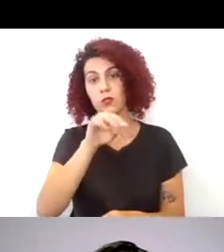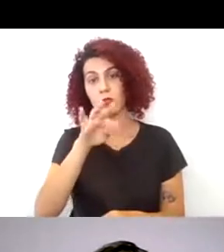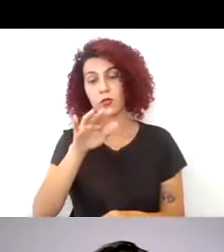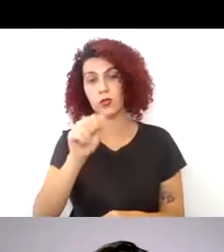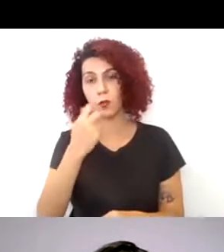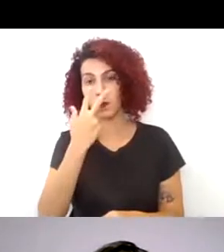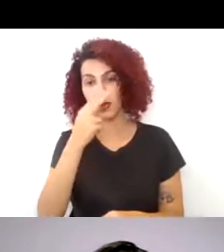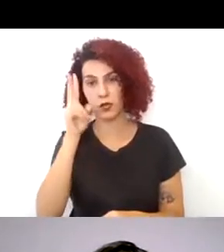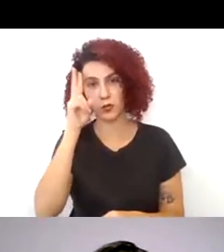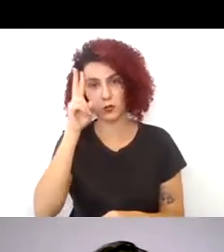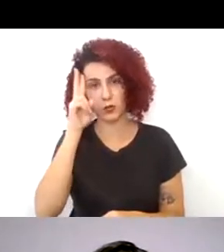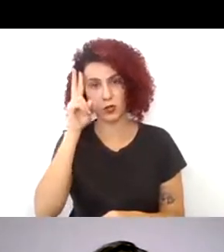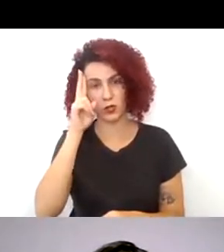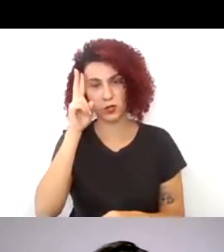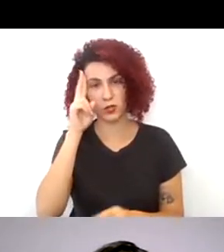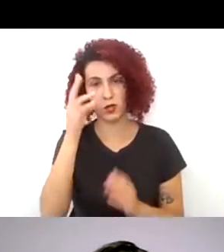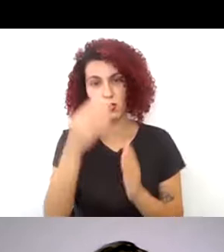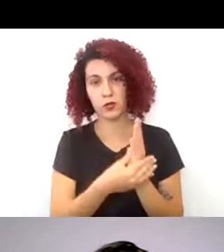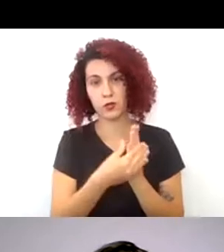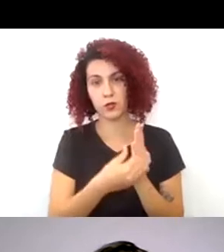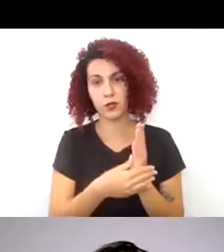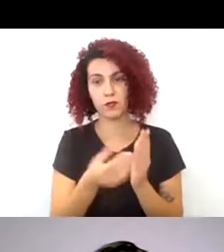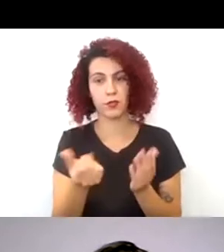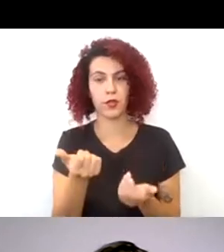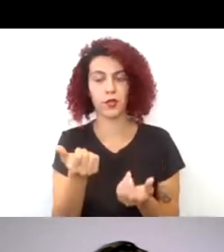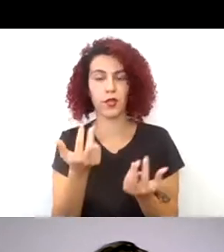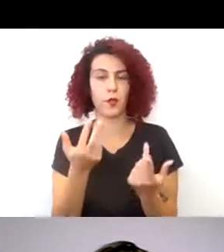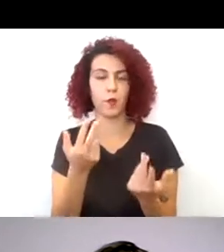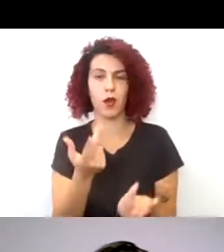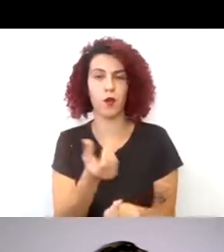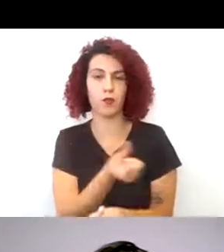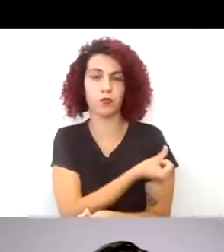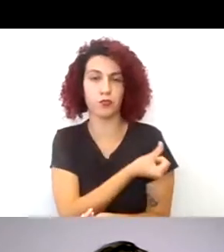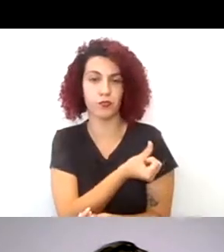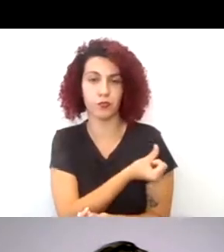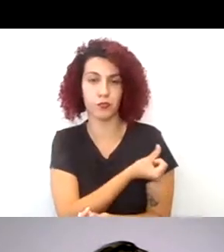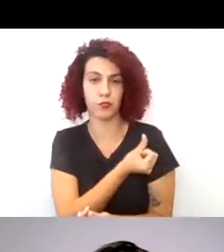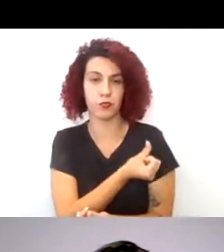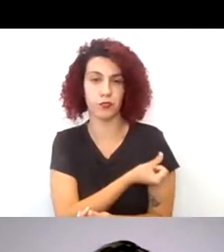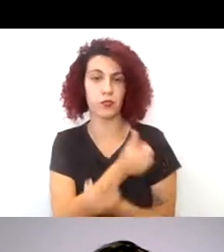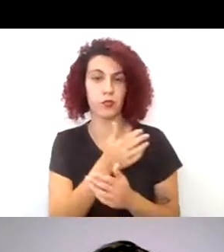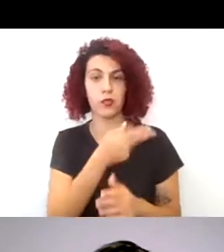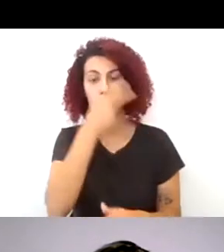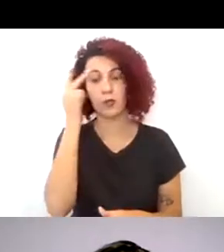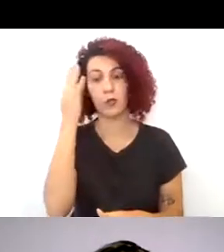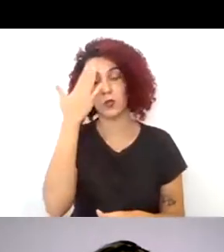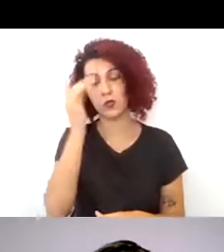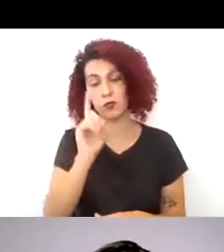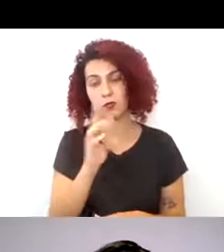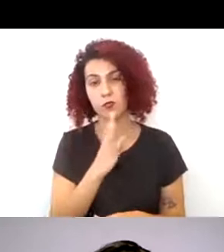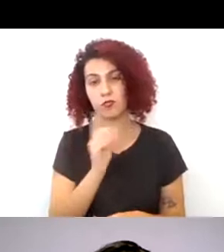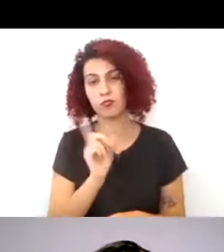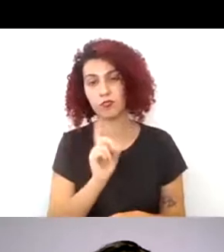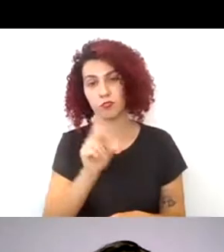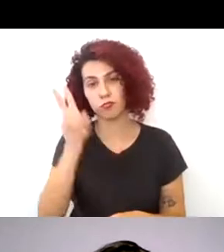no livro de 6ª série na verdade está na vida dessas pessoas e as pessoas da cidade não sabem essa história em